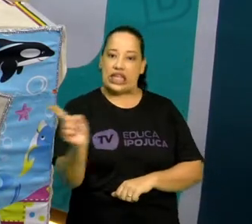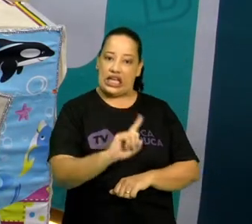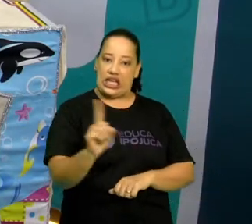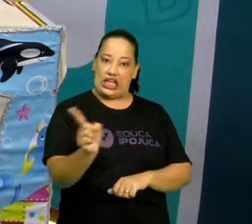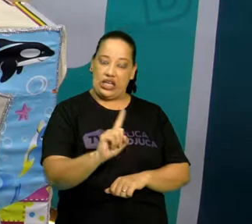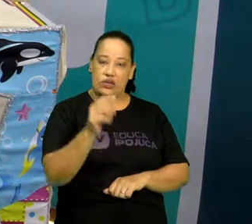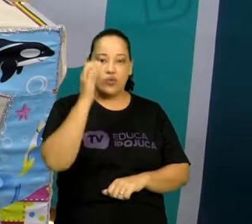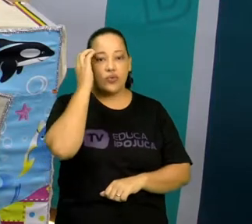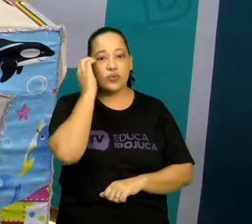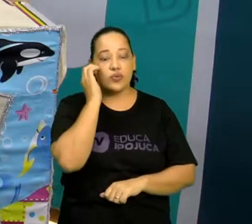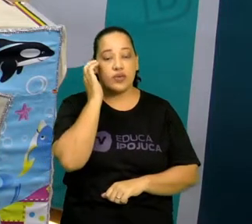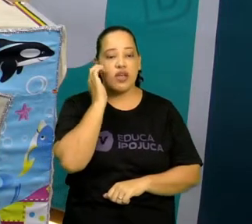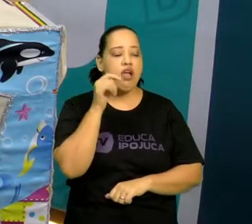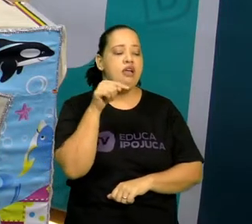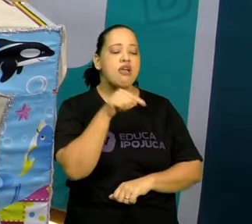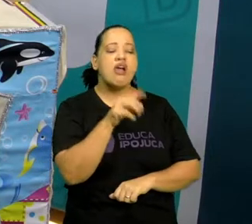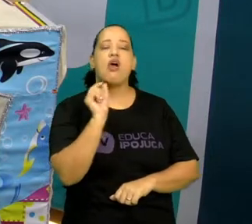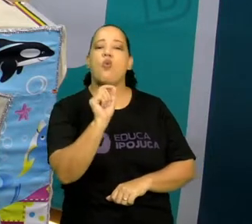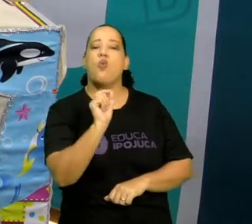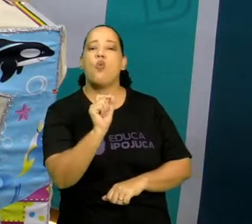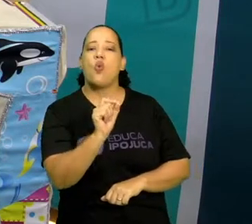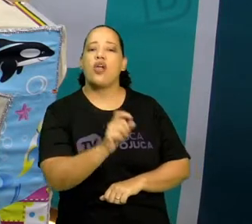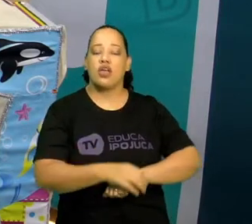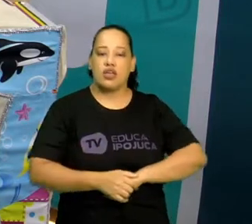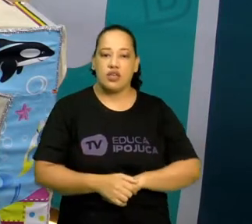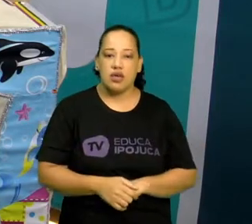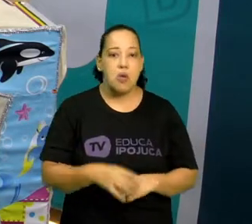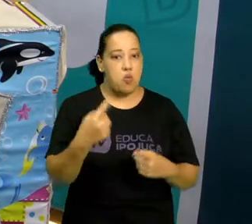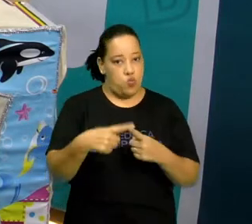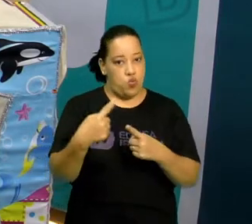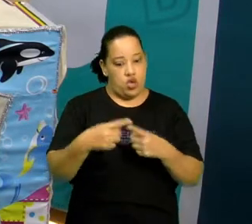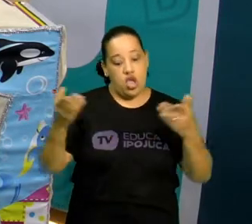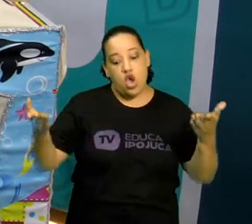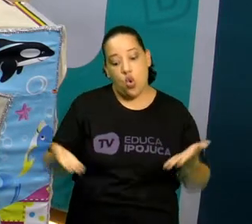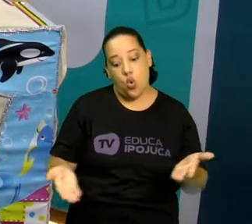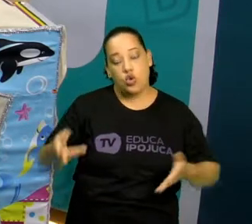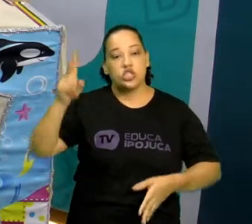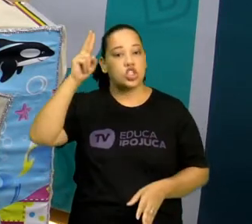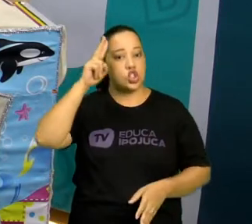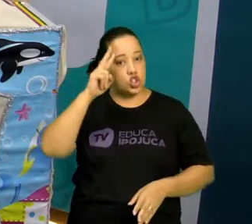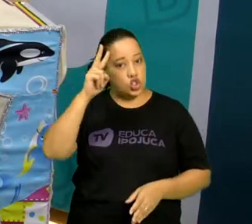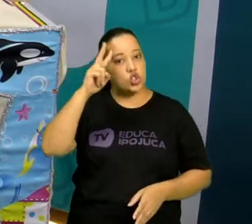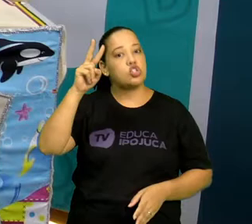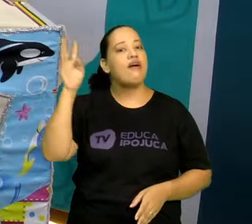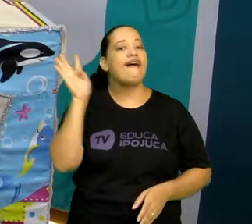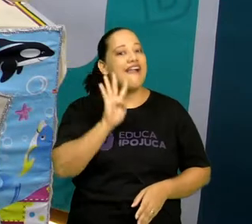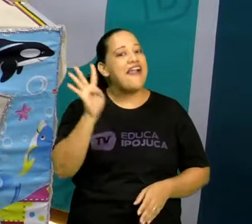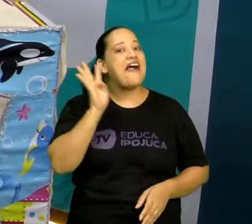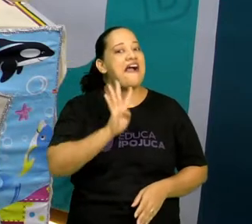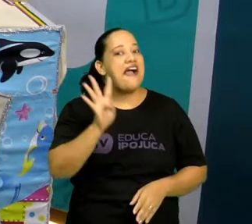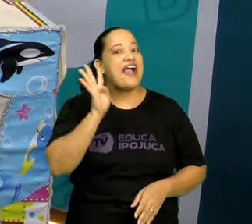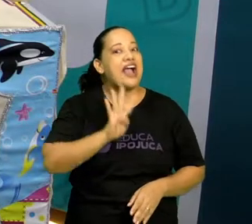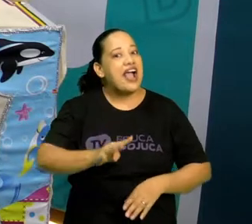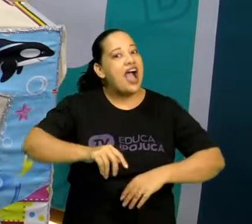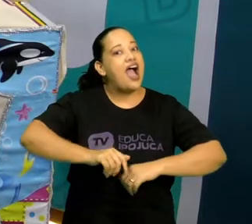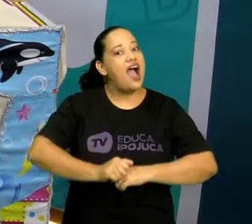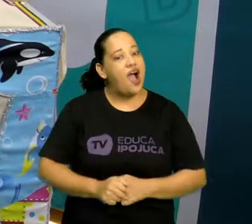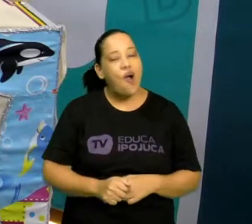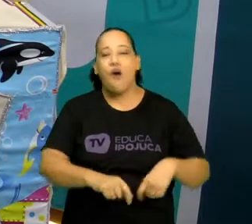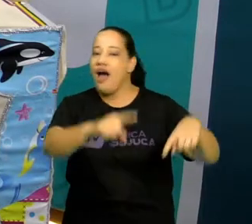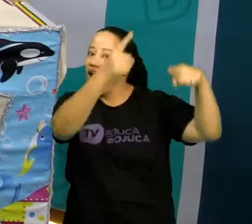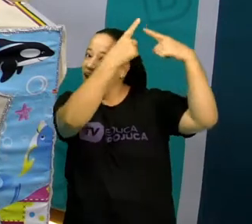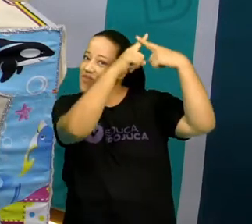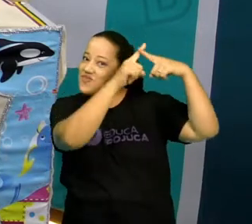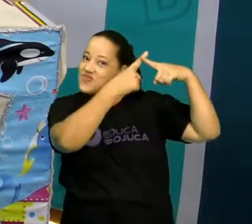Não! Sabe o que é isso? É porque na nossa história de hoje vai ser uma história tão legal. É a história da